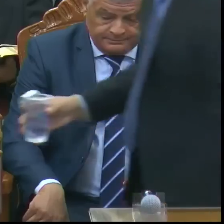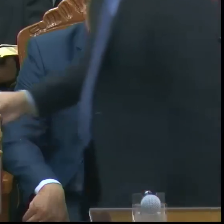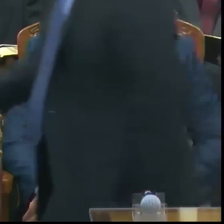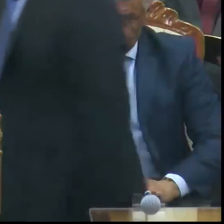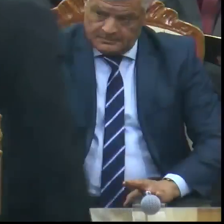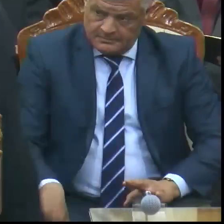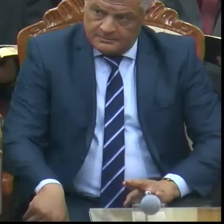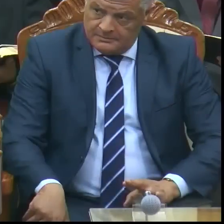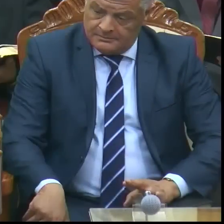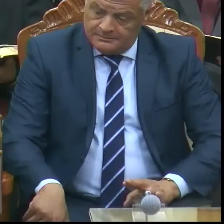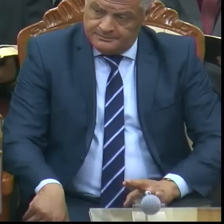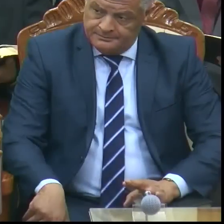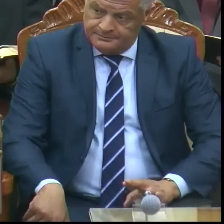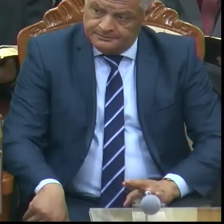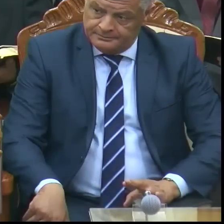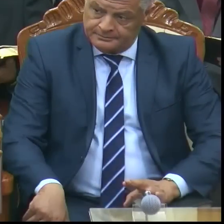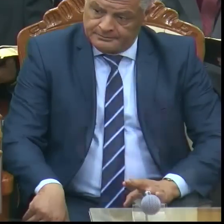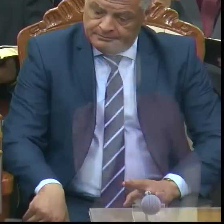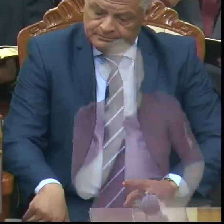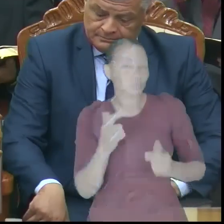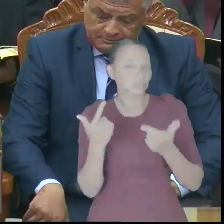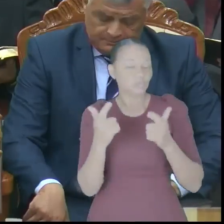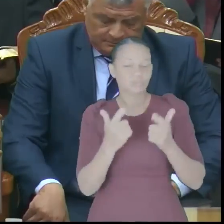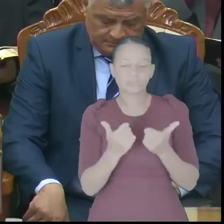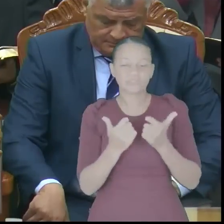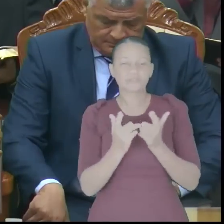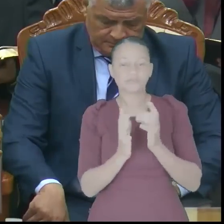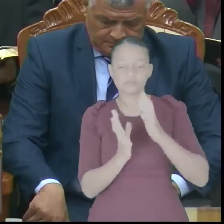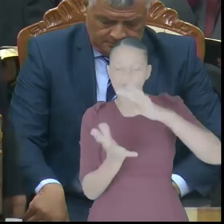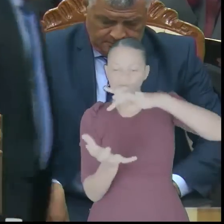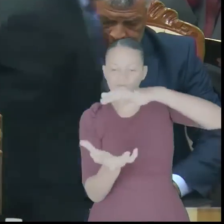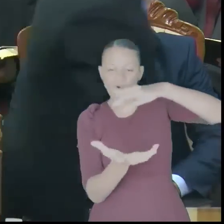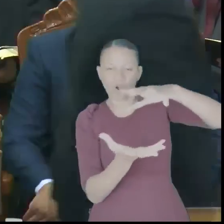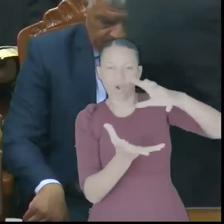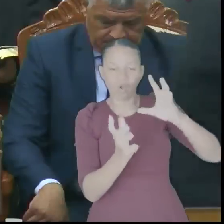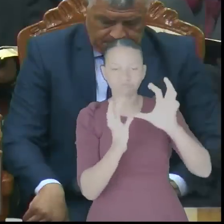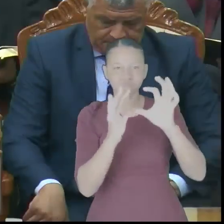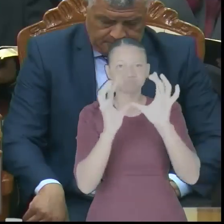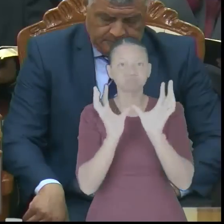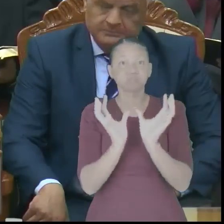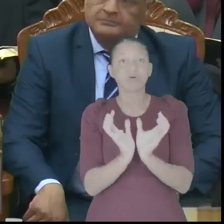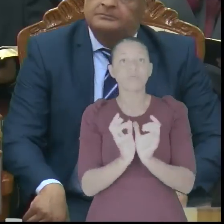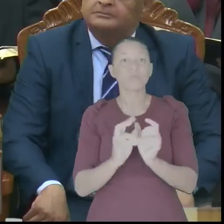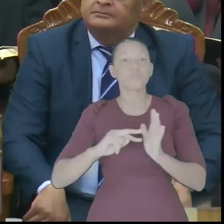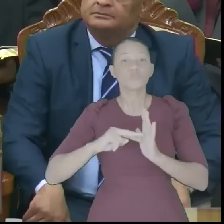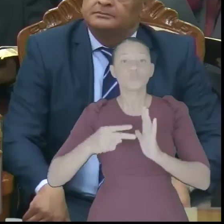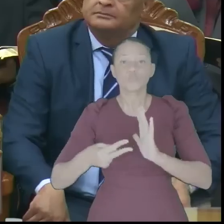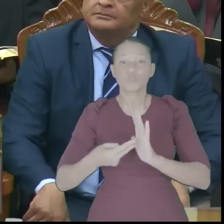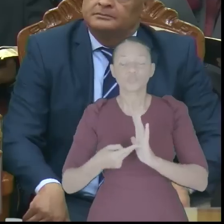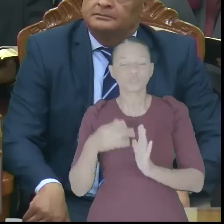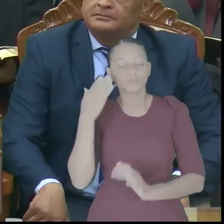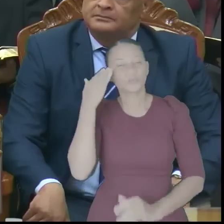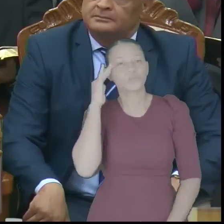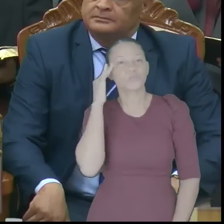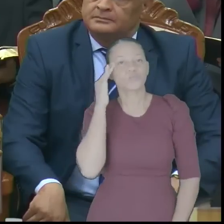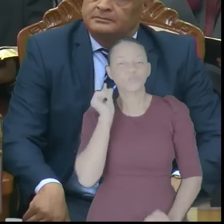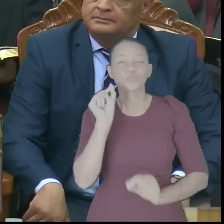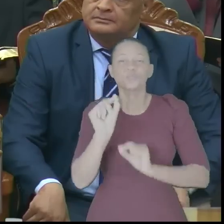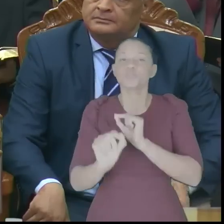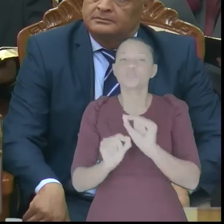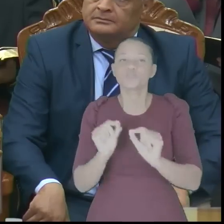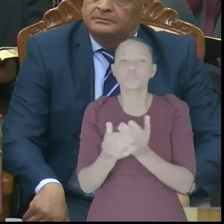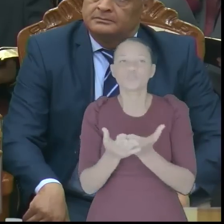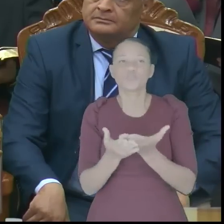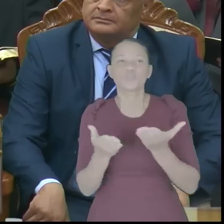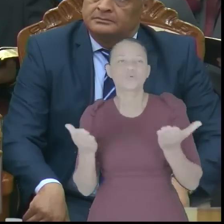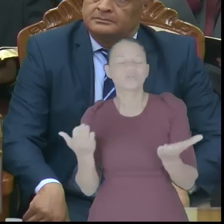Você sabe que tudo que não tem forma é tudo que não se entende. Tudo que não tem forma é tudo que não se